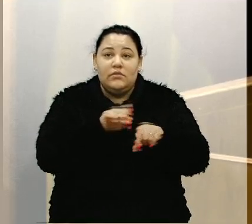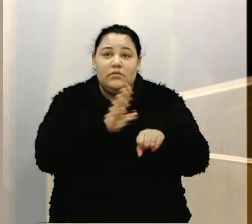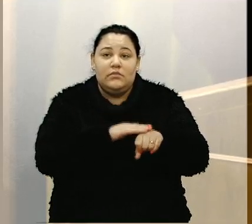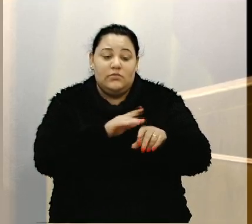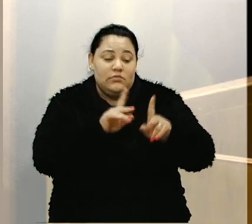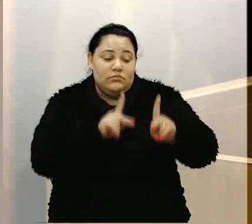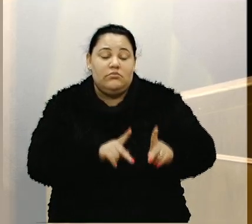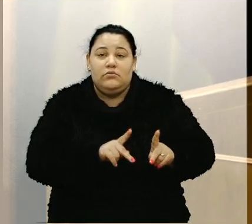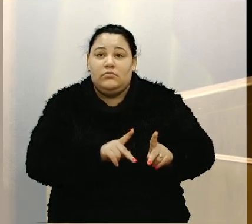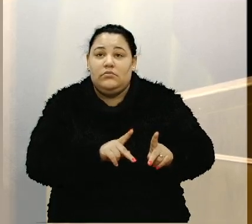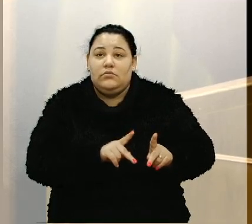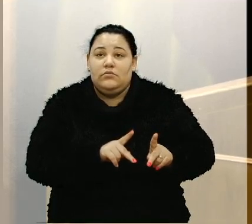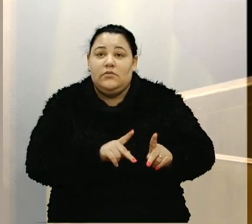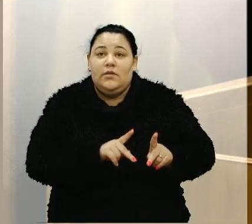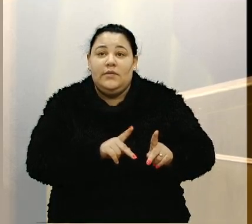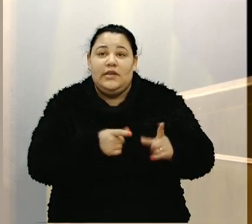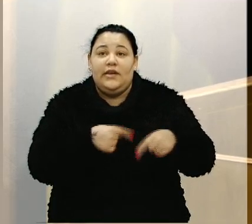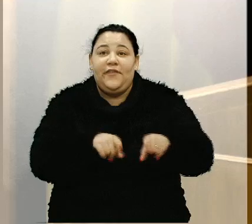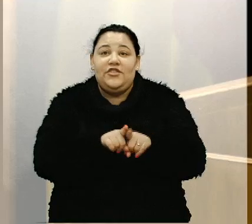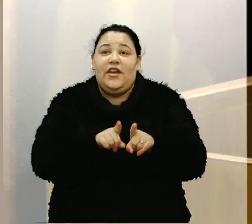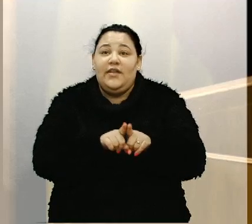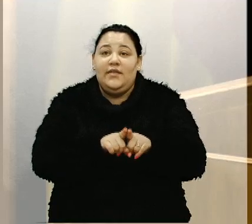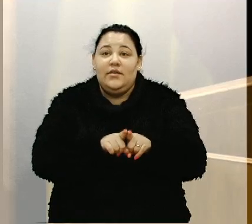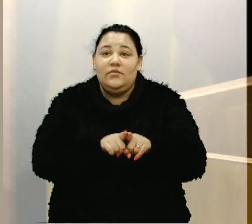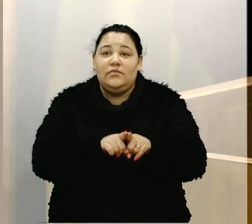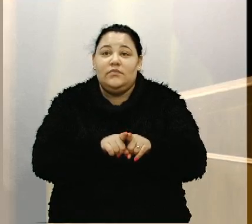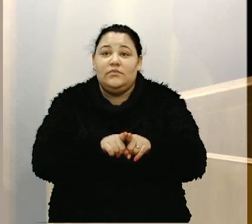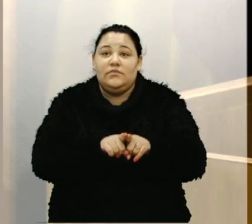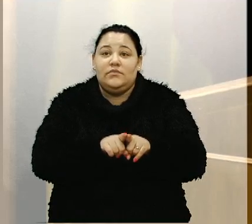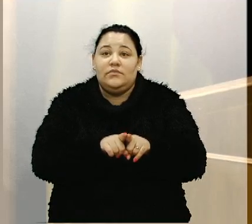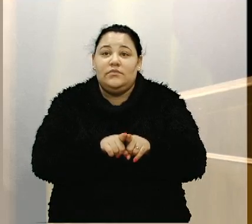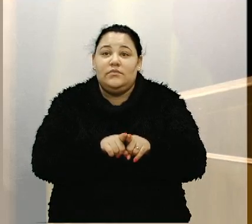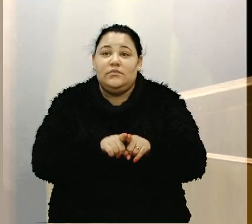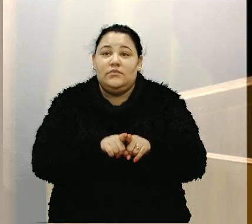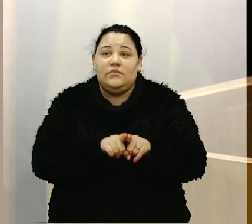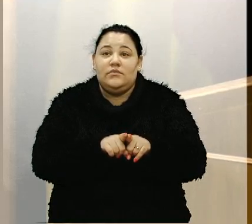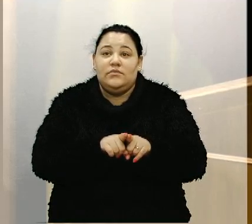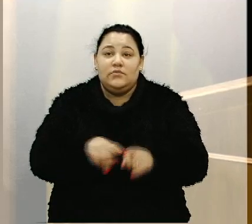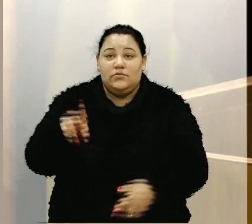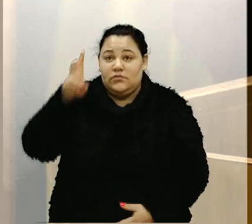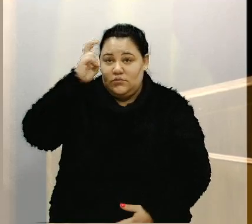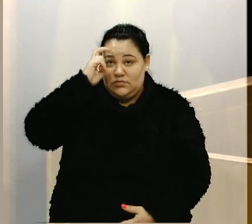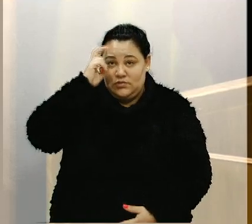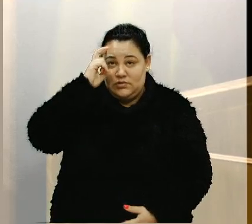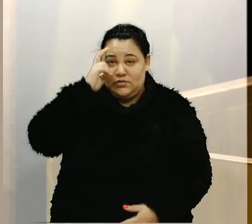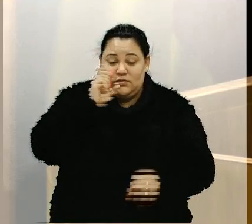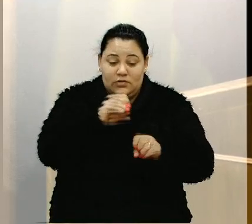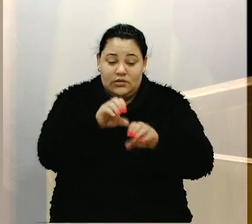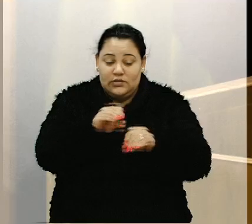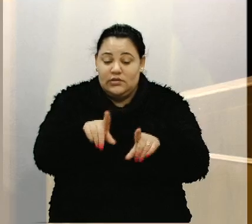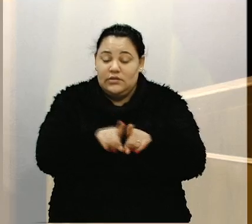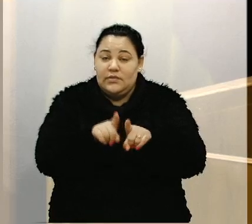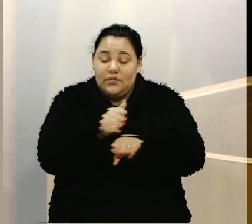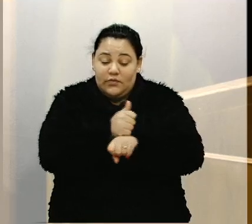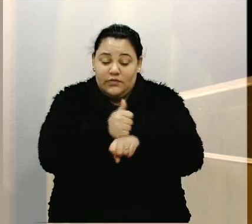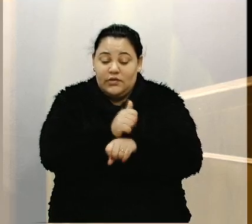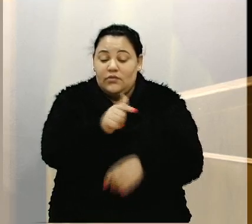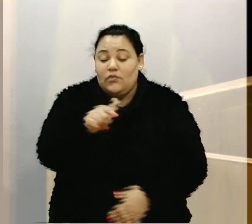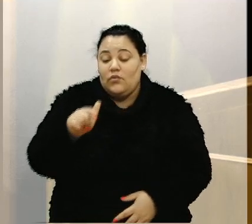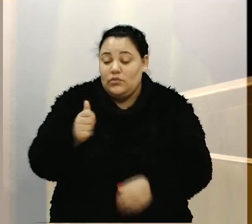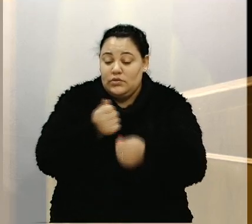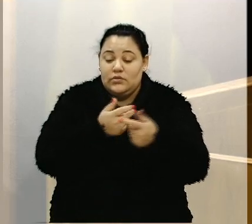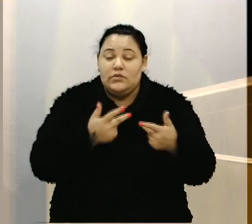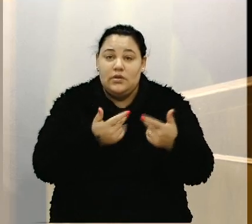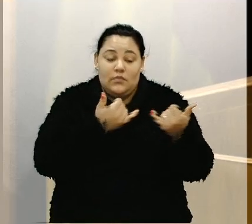cidades, a busca do progressivo estreitamento das relações culturais, educacionais, comerciais e outros. Por exemplo,